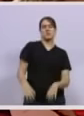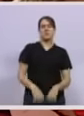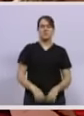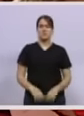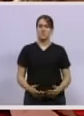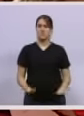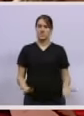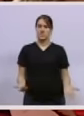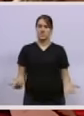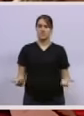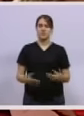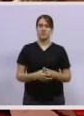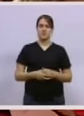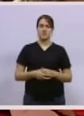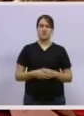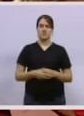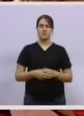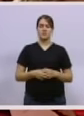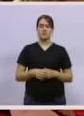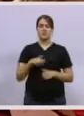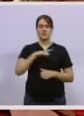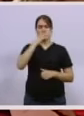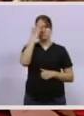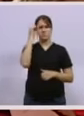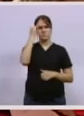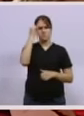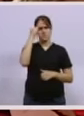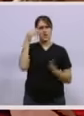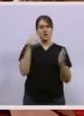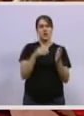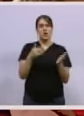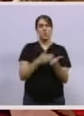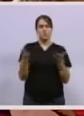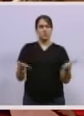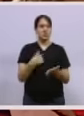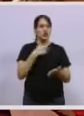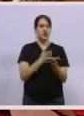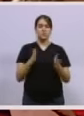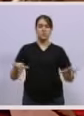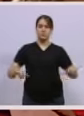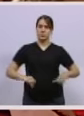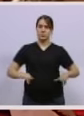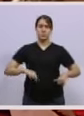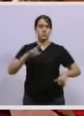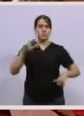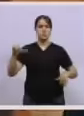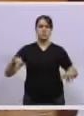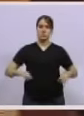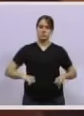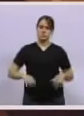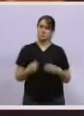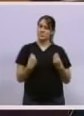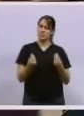Fechou para o balanço? A partir de hoje não sofro mais? Então você não vai amar mais ninguém? que amar é sofrer. Tem jeito de amar